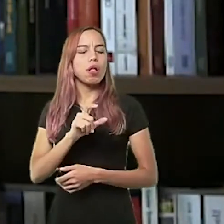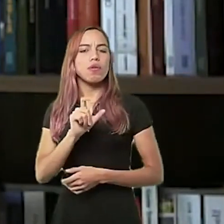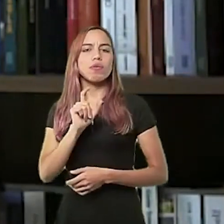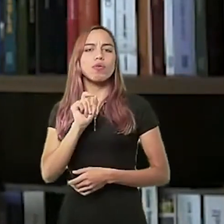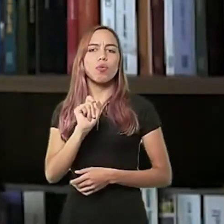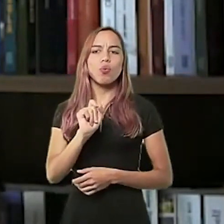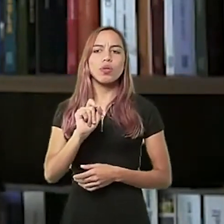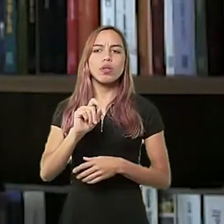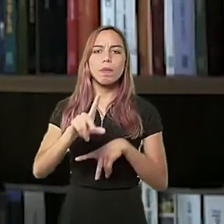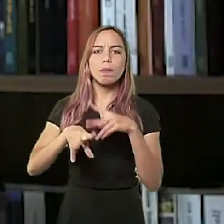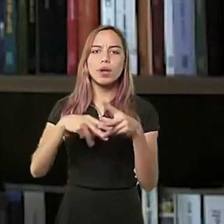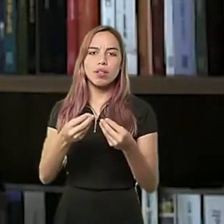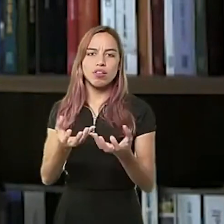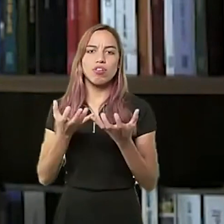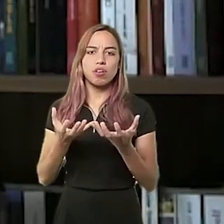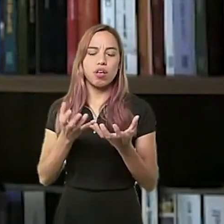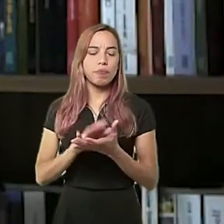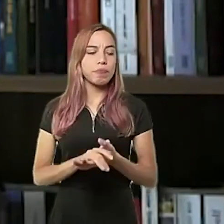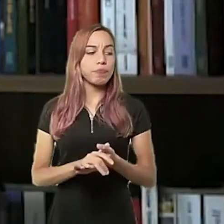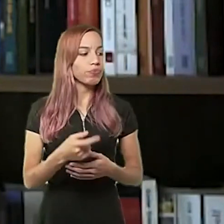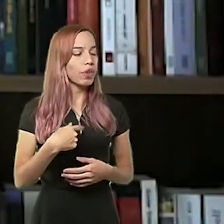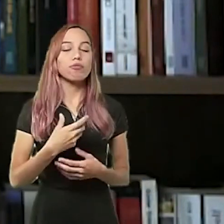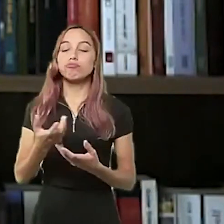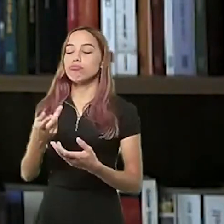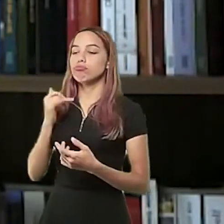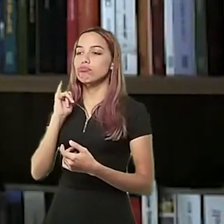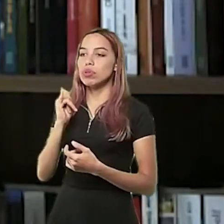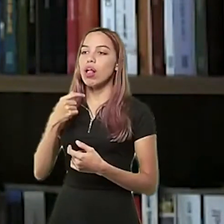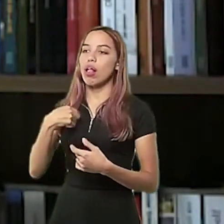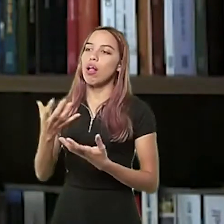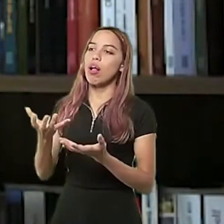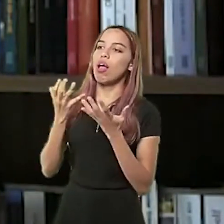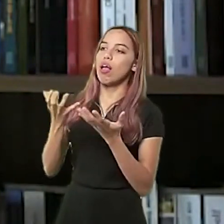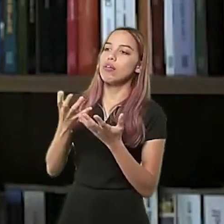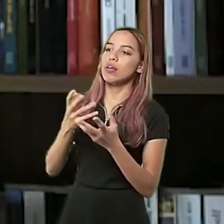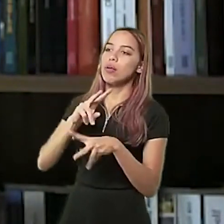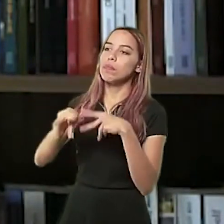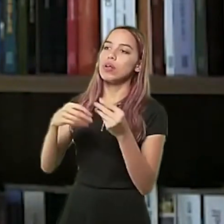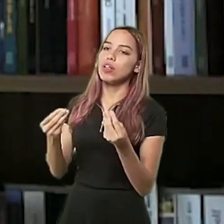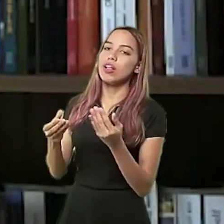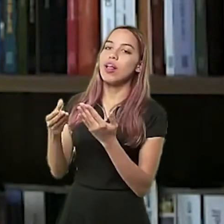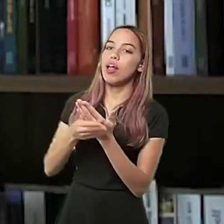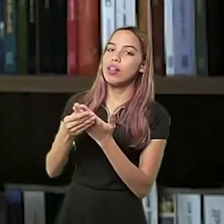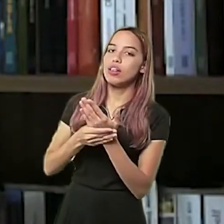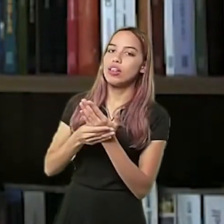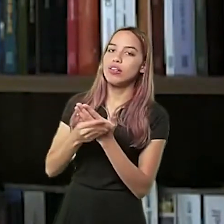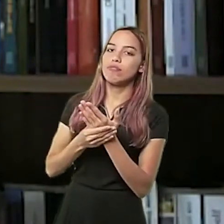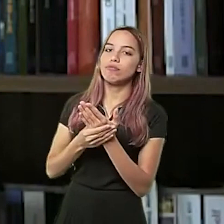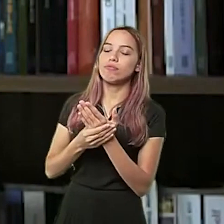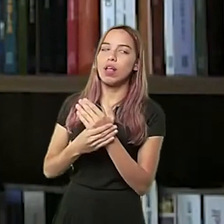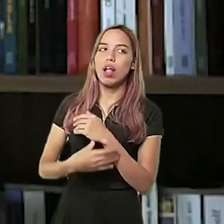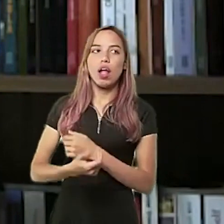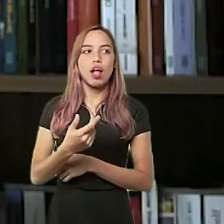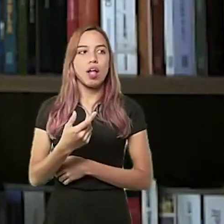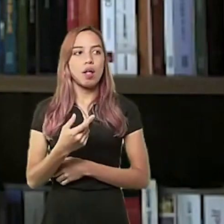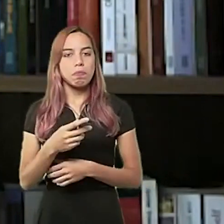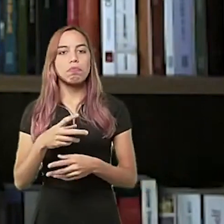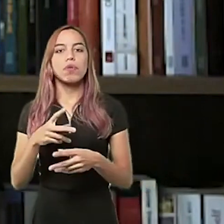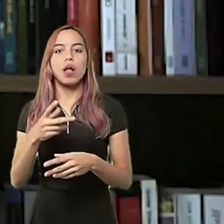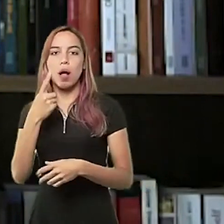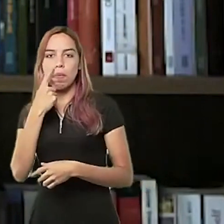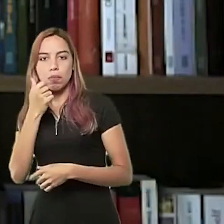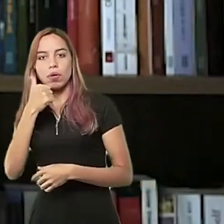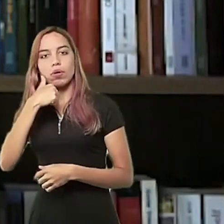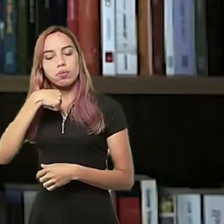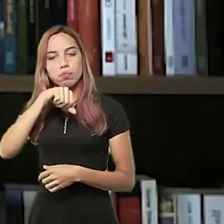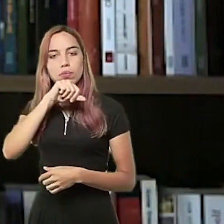Então, foi assim, né? Não era nada proibido. Mas talvez pensar em ser escritor naquele